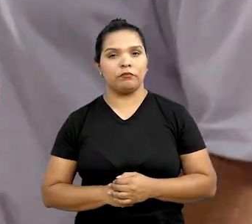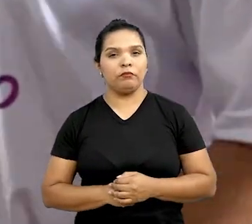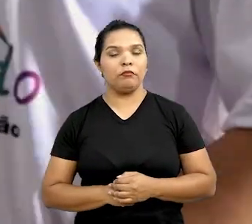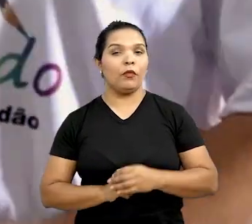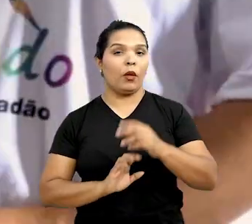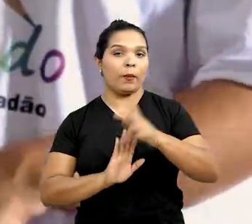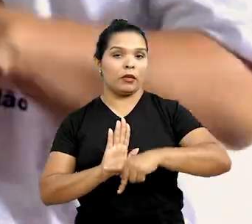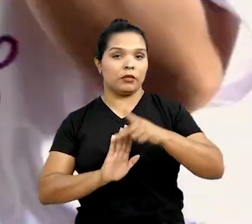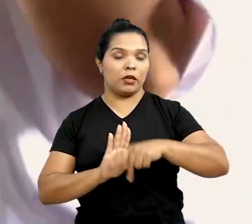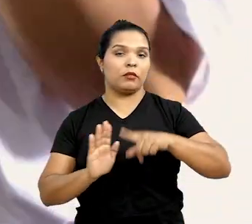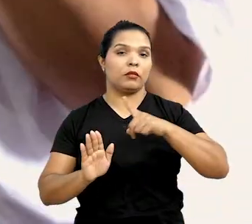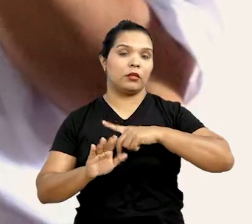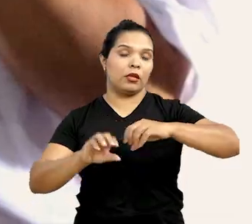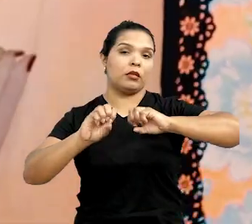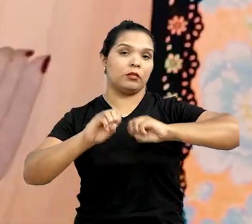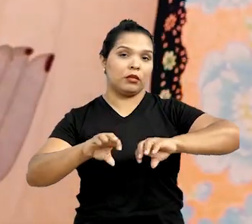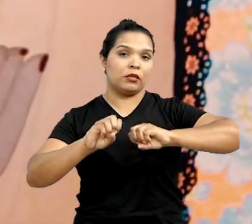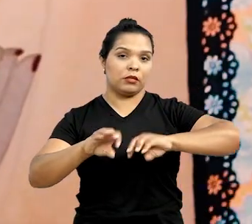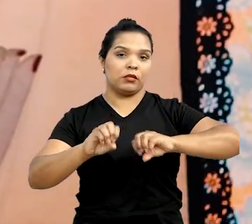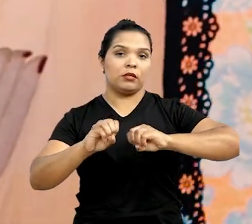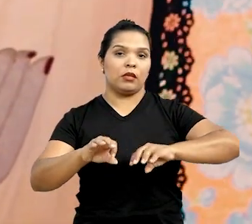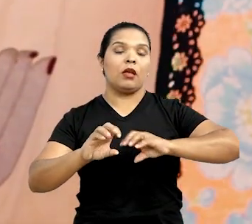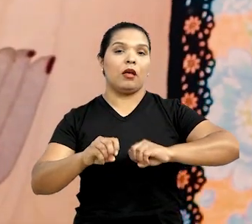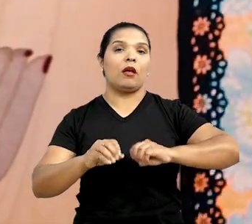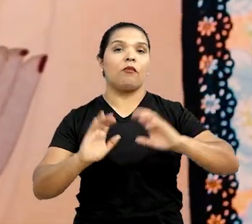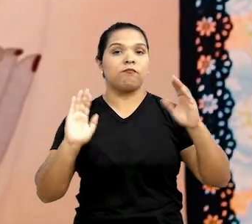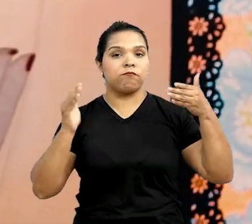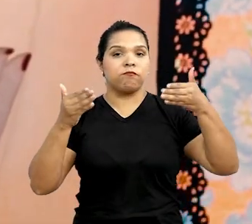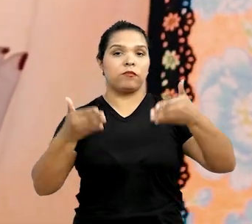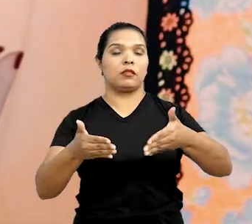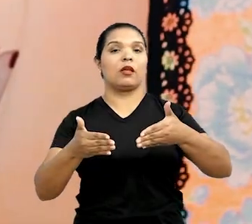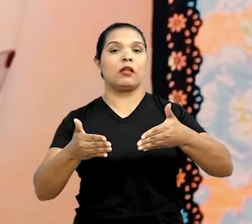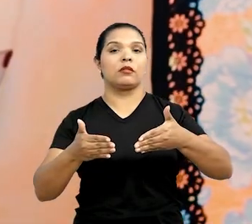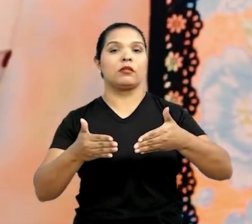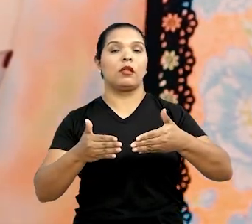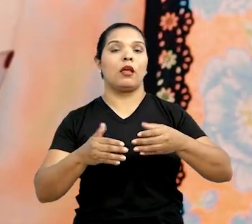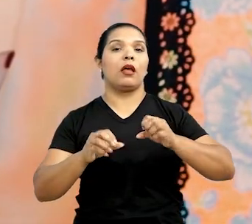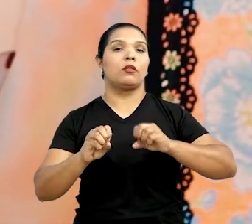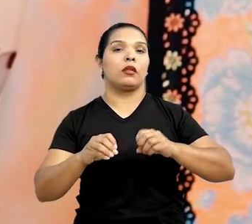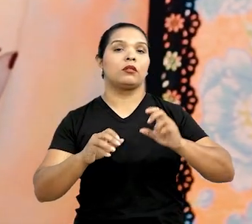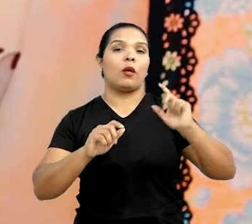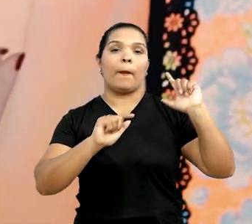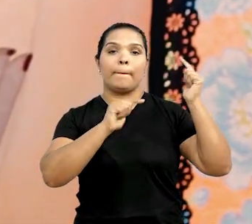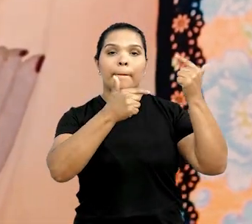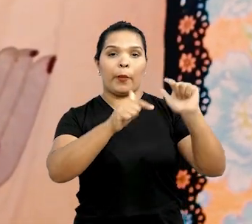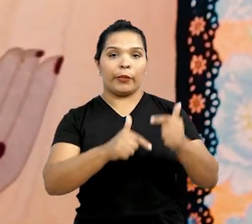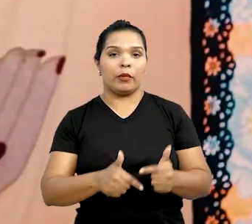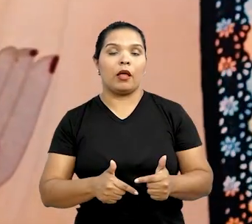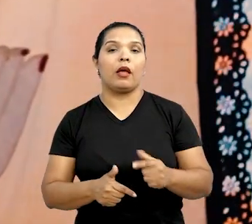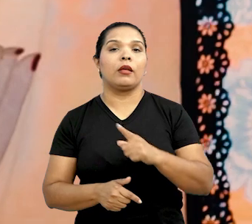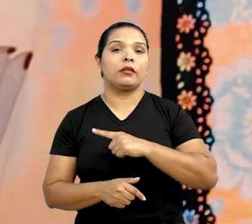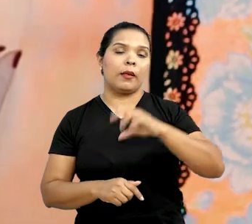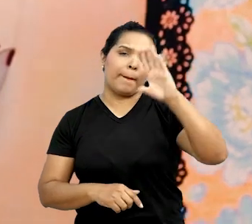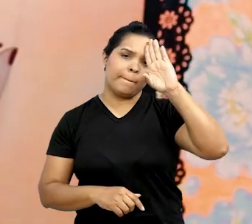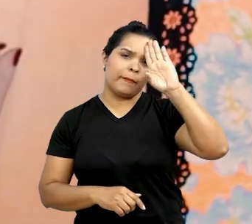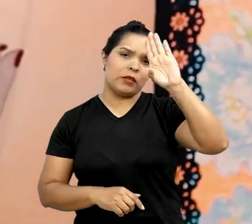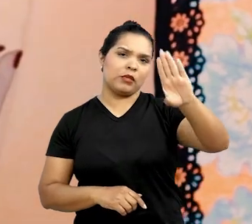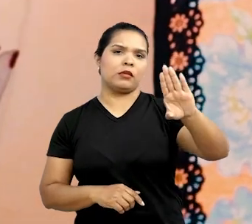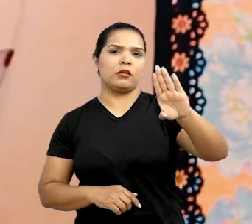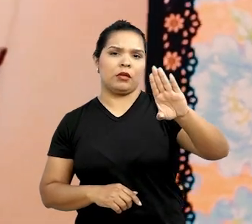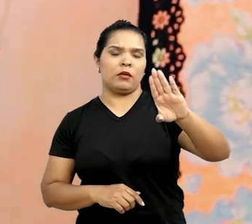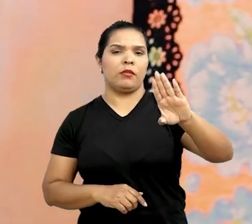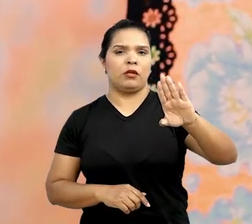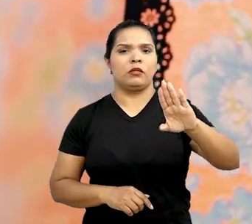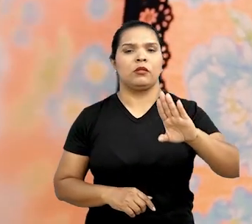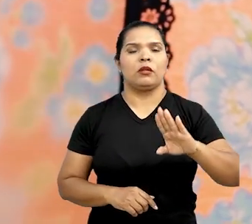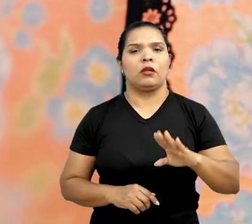tem um trabalho de educação de educadores pautados na educação popular. E a educação popular, ela tem princípios,